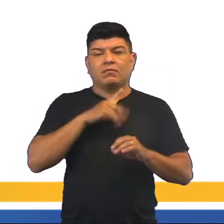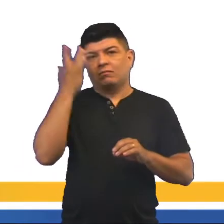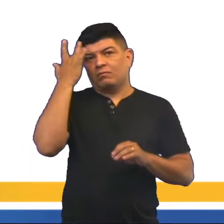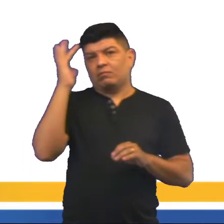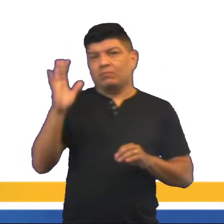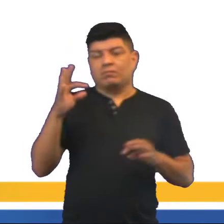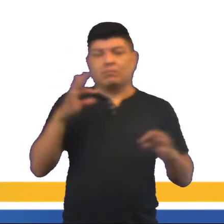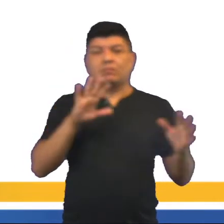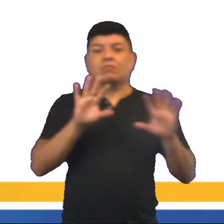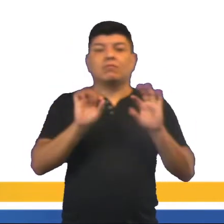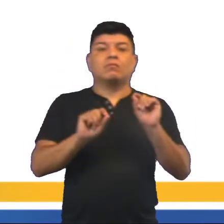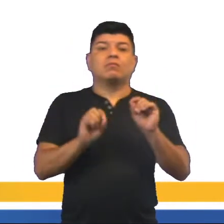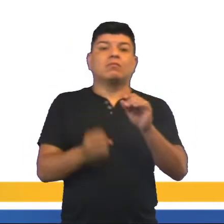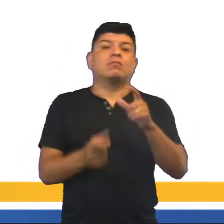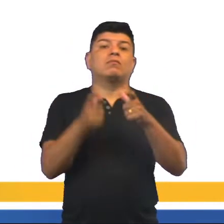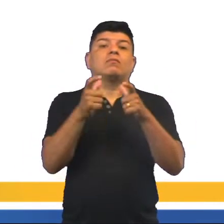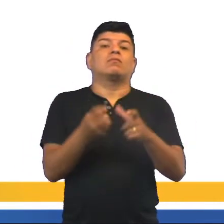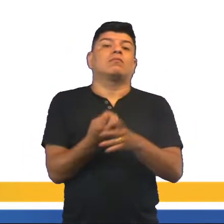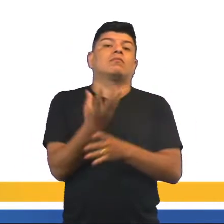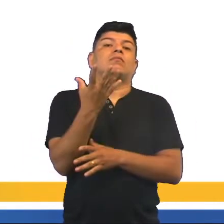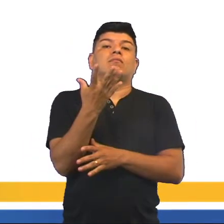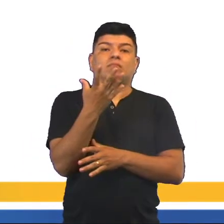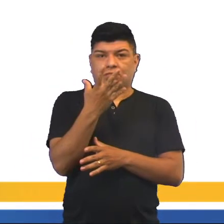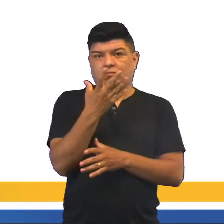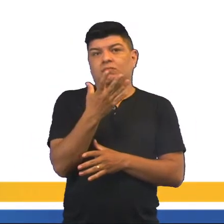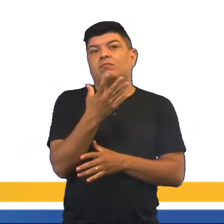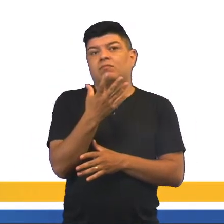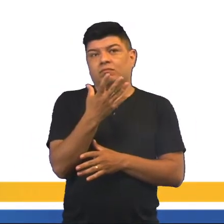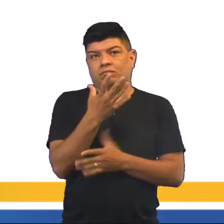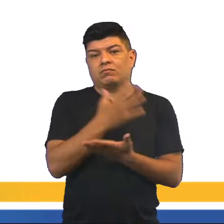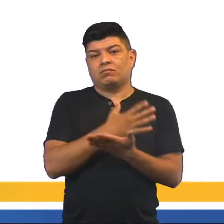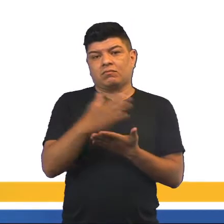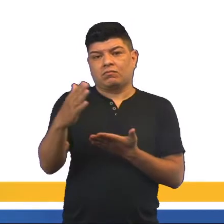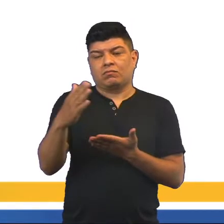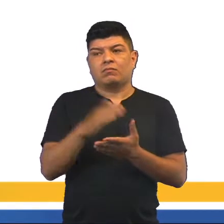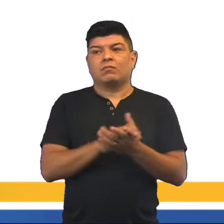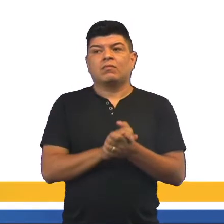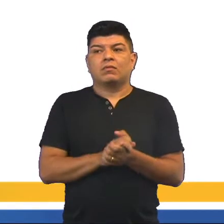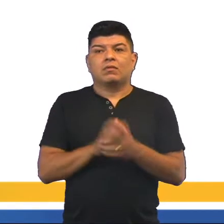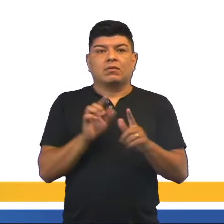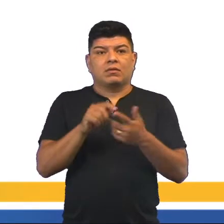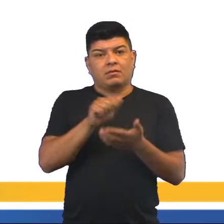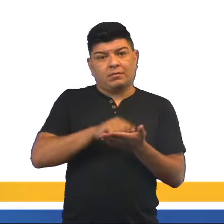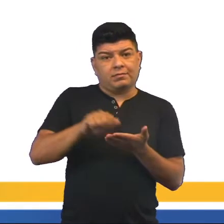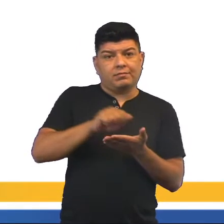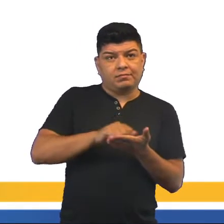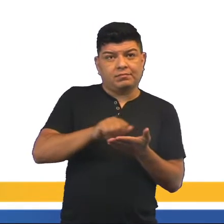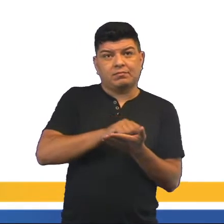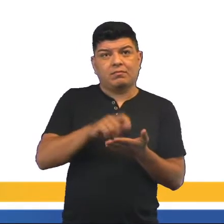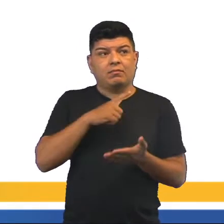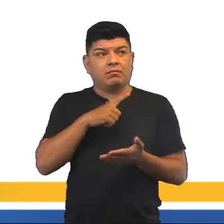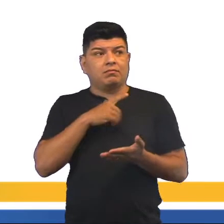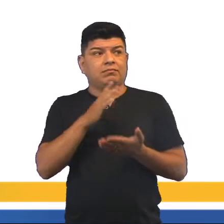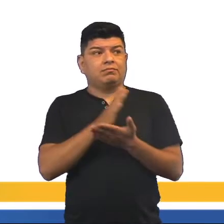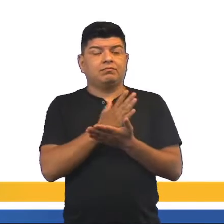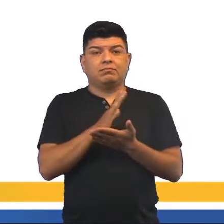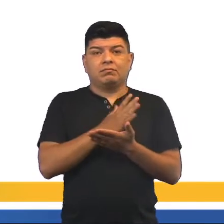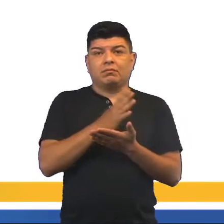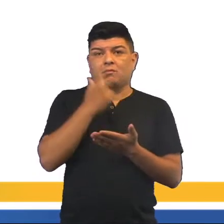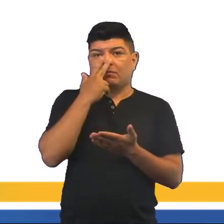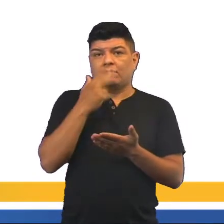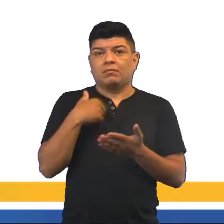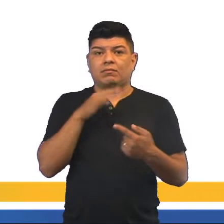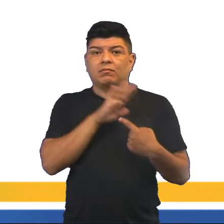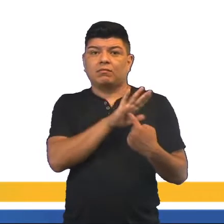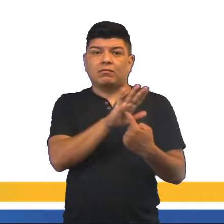se sabe, todavia, de onde e quando exatamente a escrita egípcia teria começado. Na escrita hieroglífica, alguns sinais assumiram